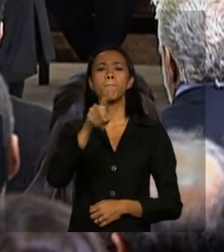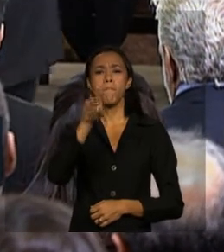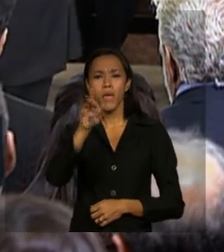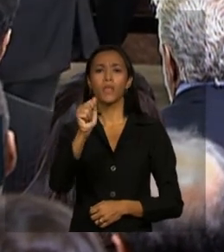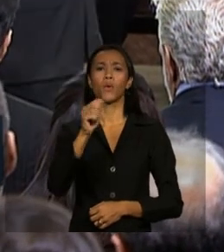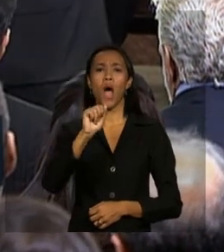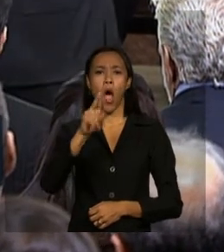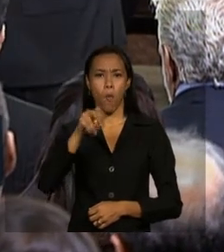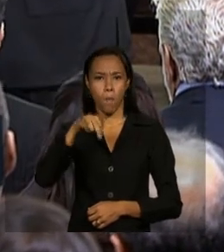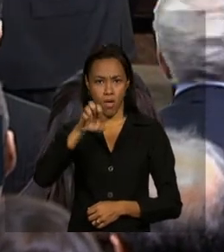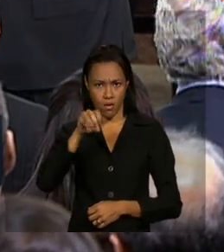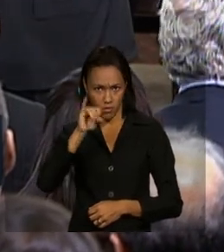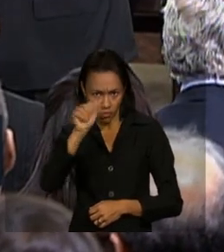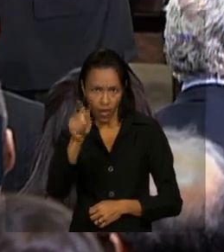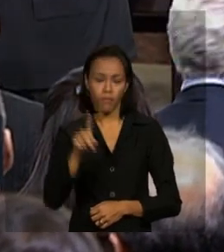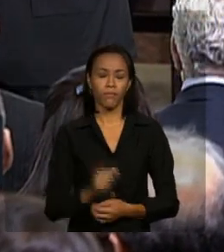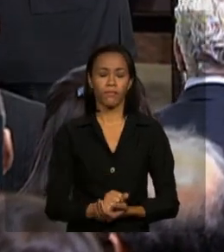Roberto Almeida